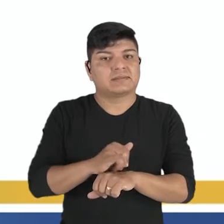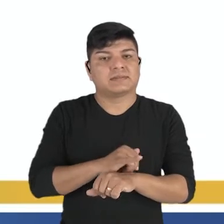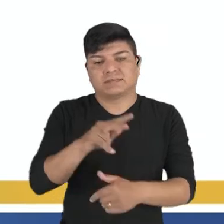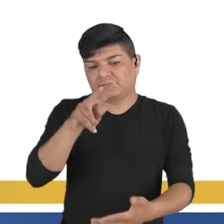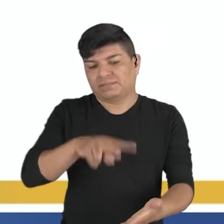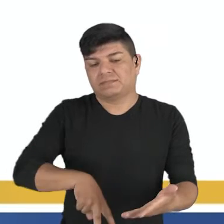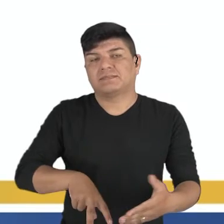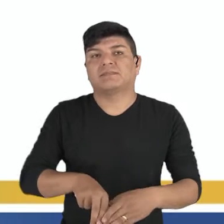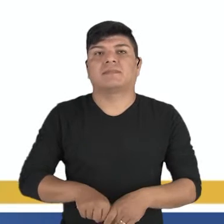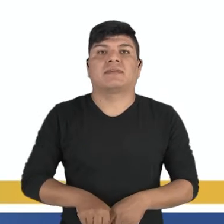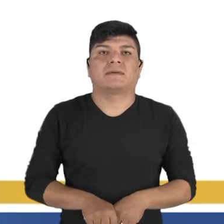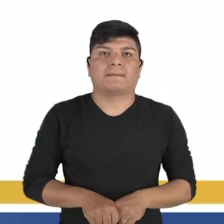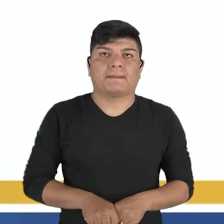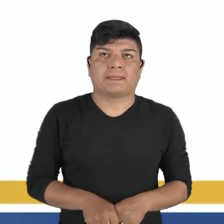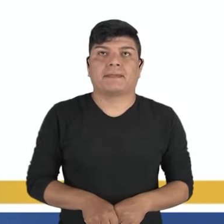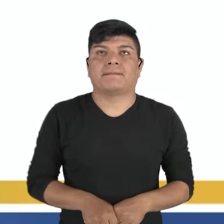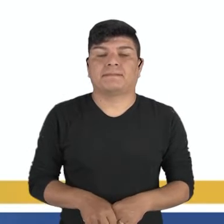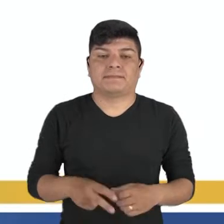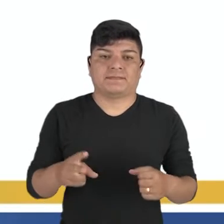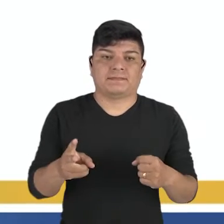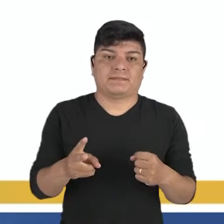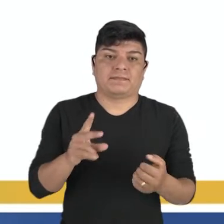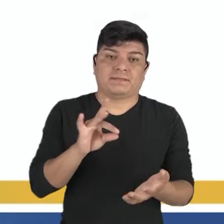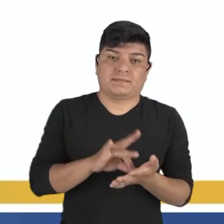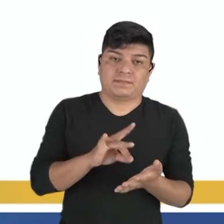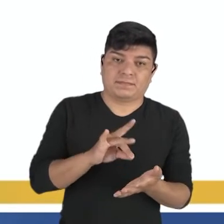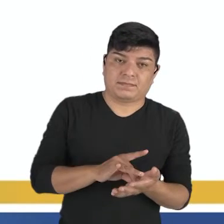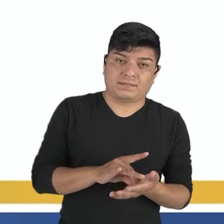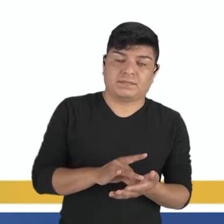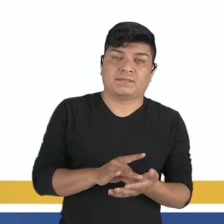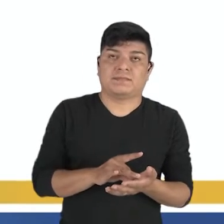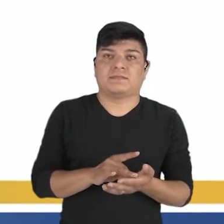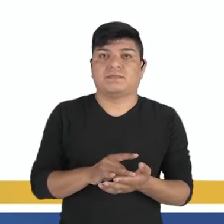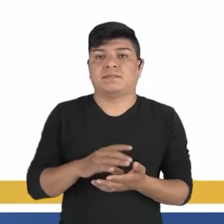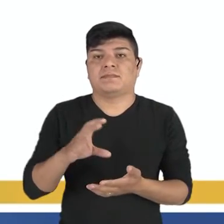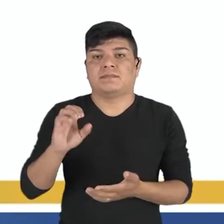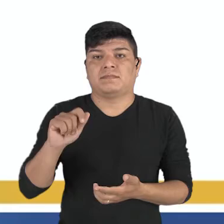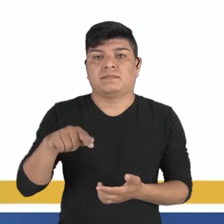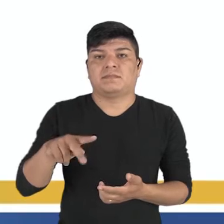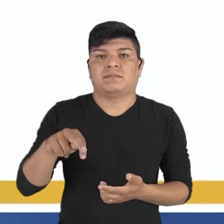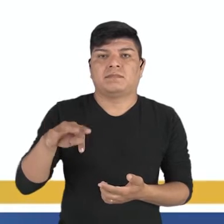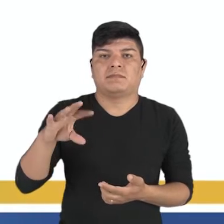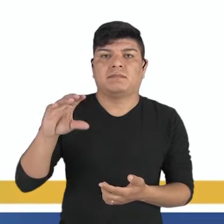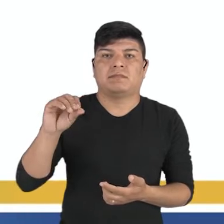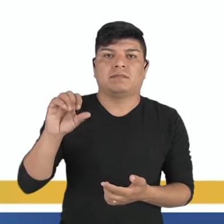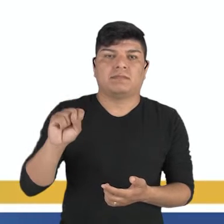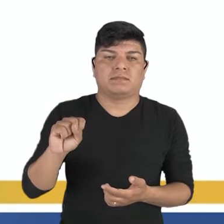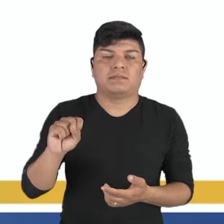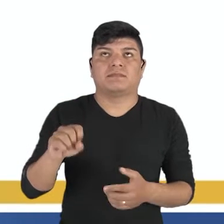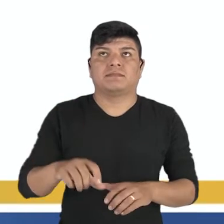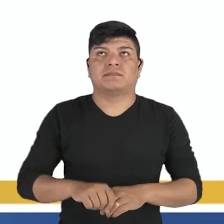tá? Os verdadeiros cognatos.